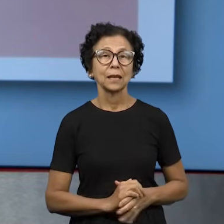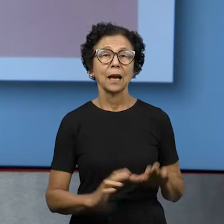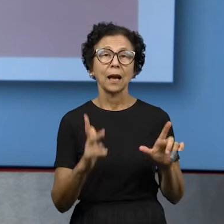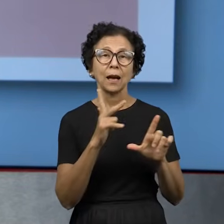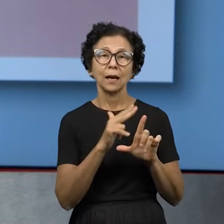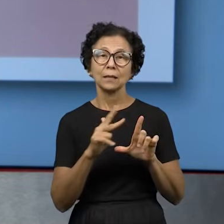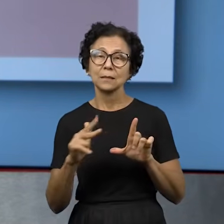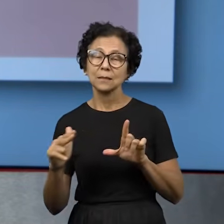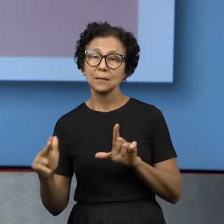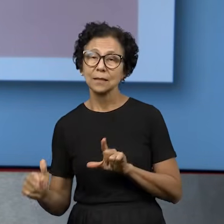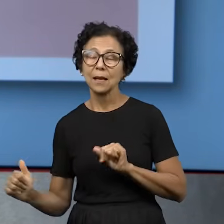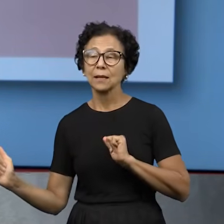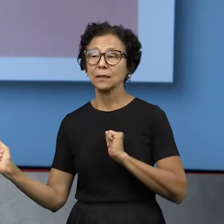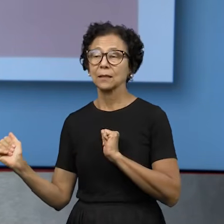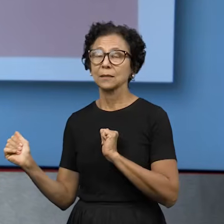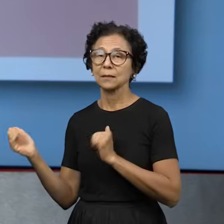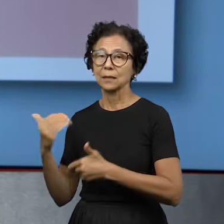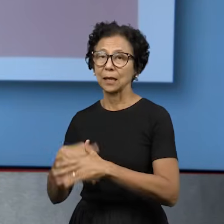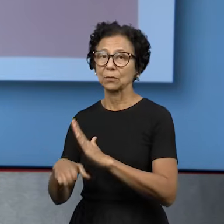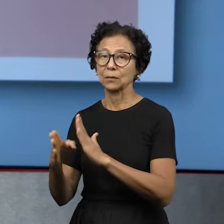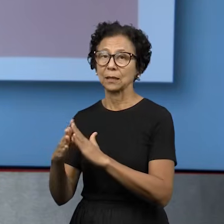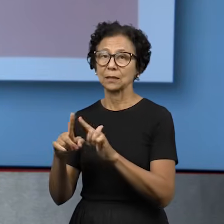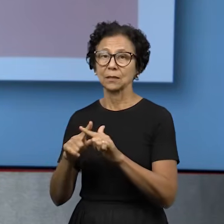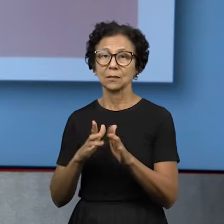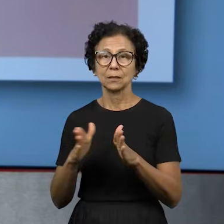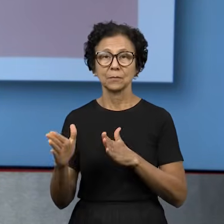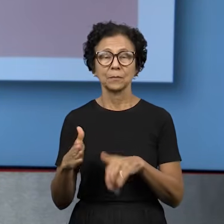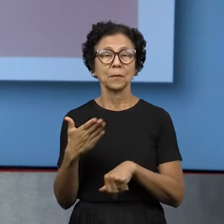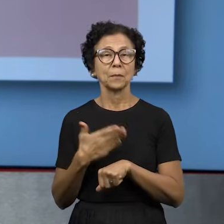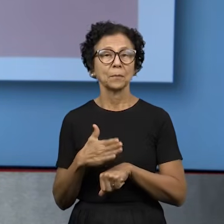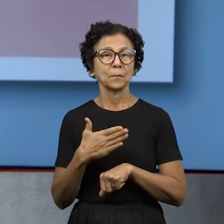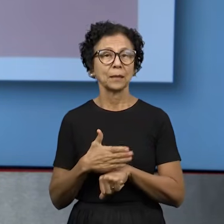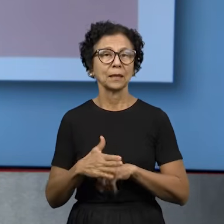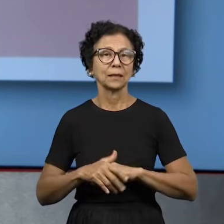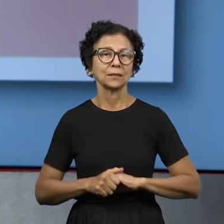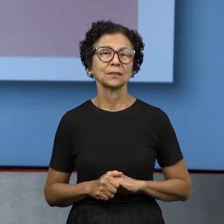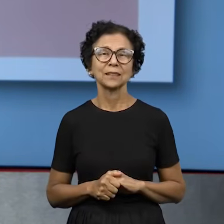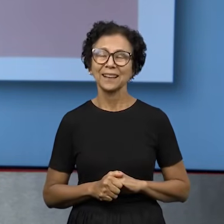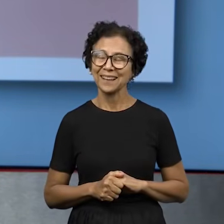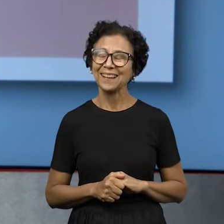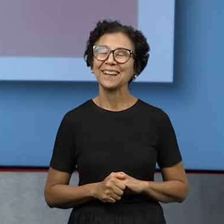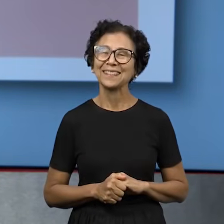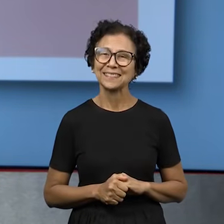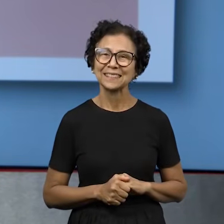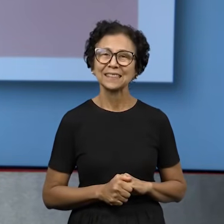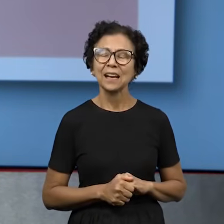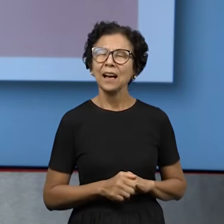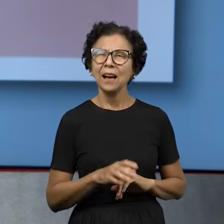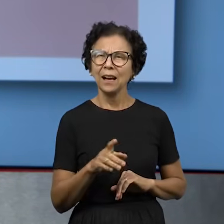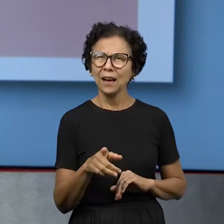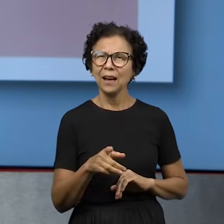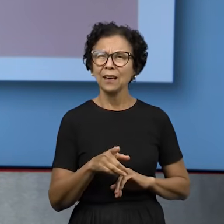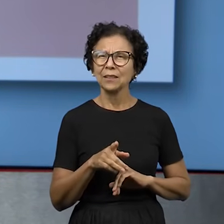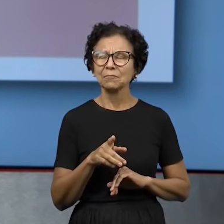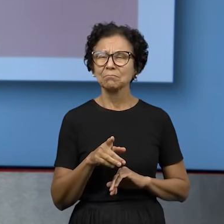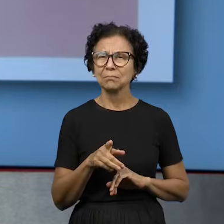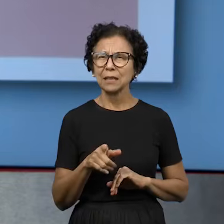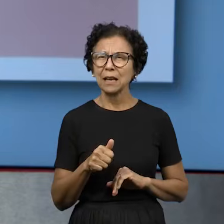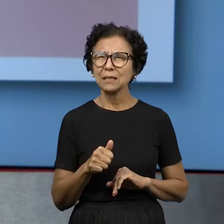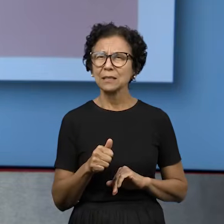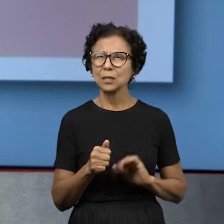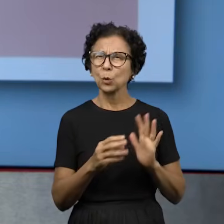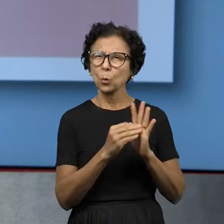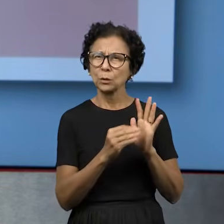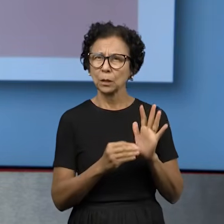A Prática da Acessibilidade nas Igrejas. E é muito bom sabermos se esta série